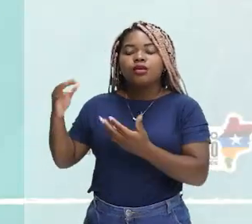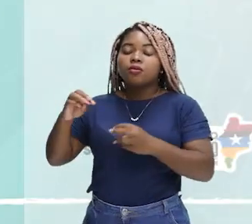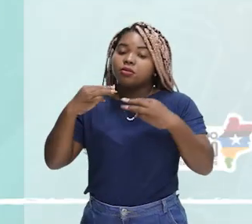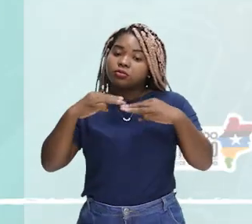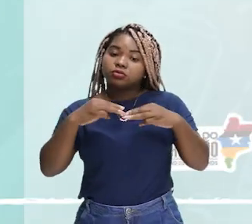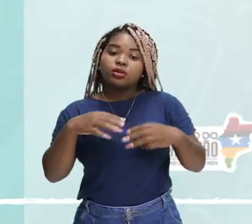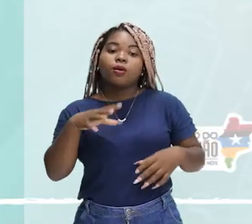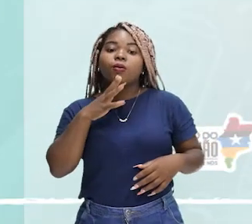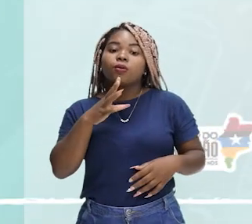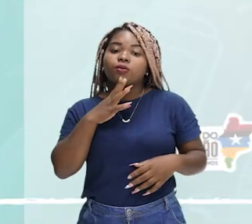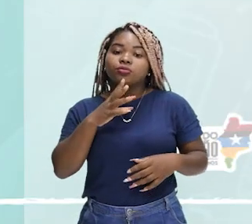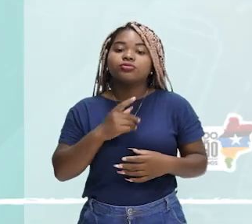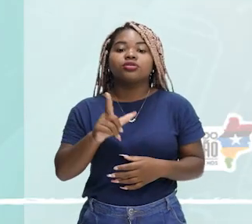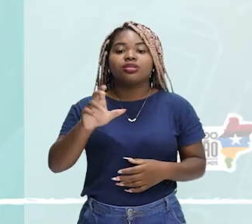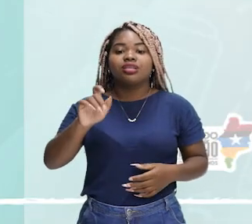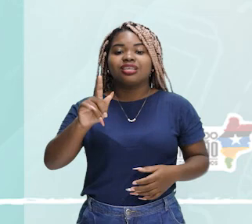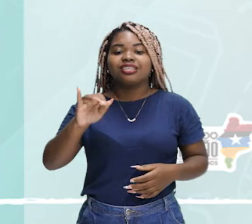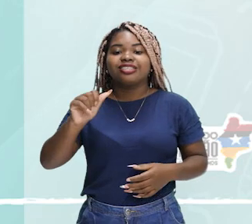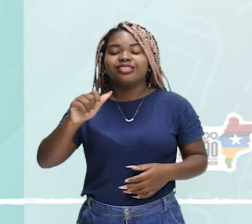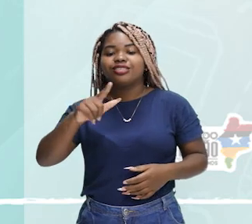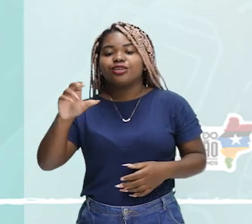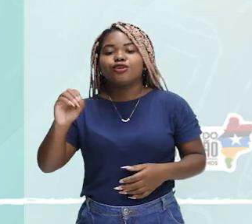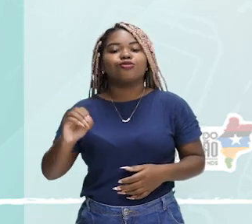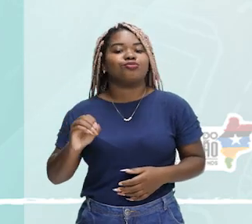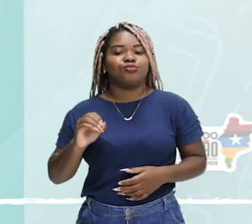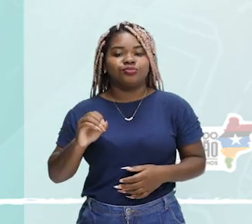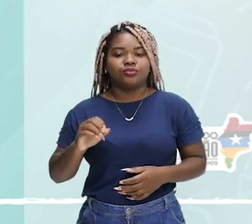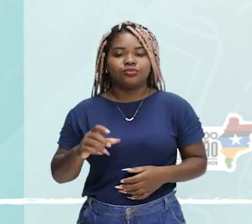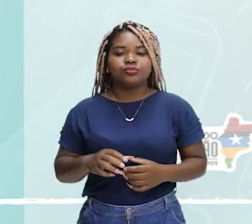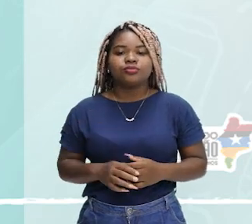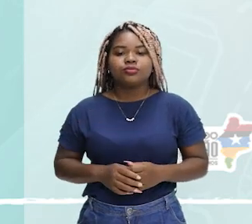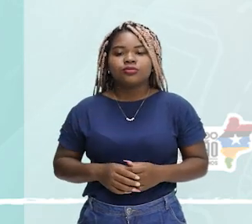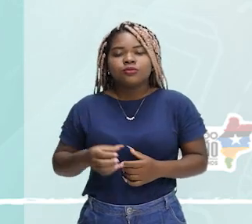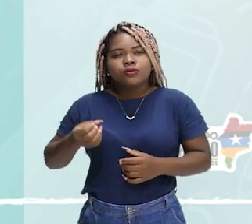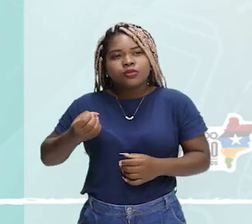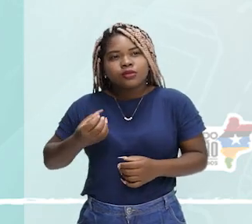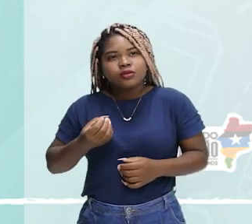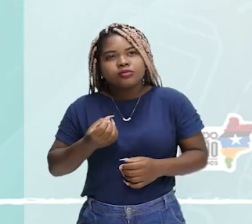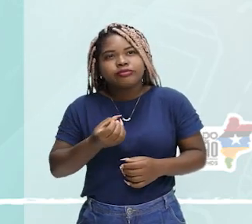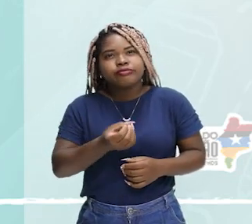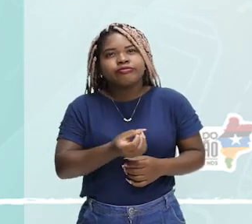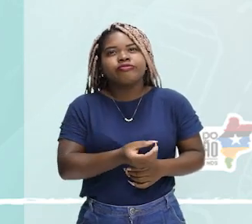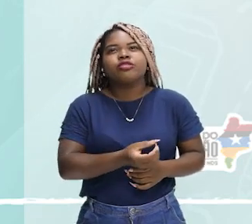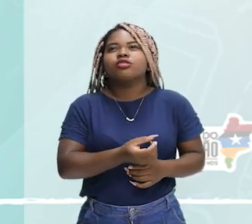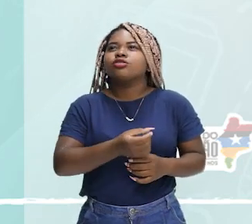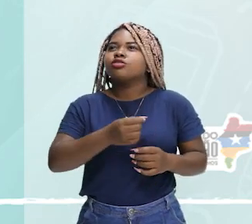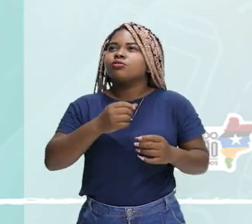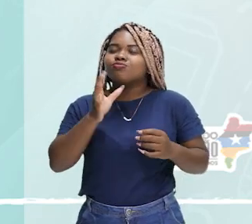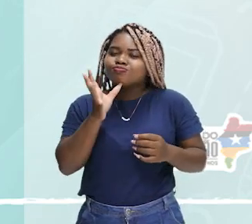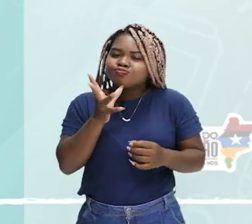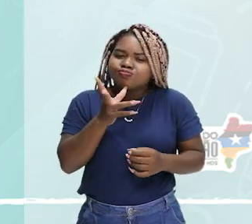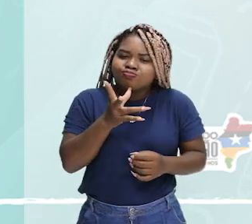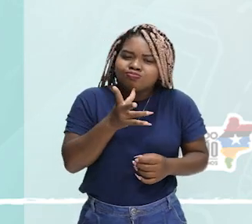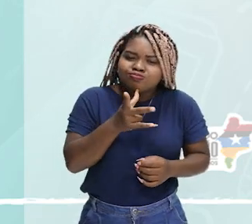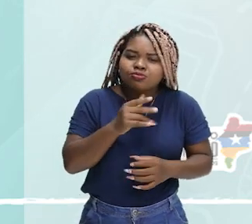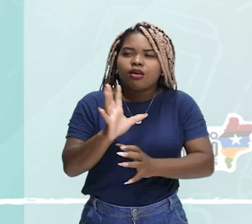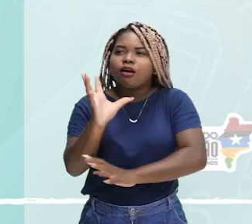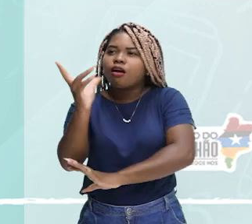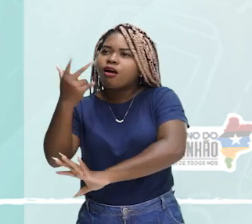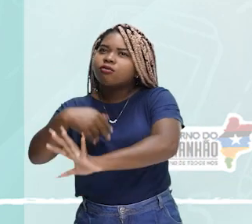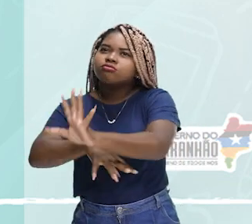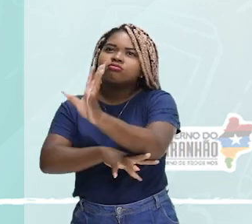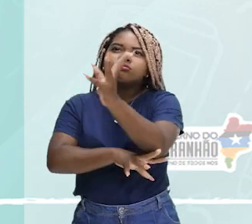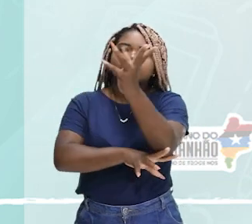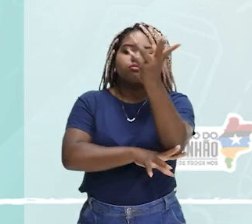conhecida, de Legião Urbana, Metal contra as Nuvens, que diz assim: viajamos 7 léguas, por entre abismos e florestas.